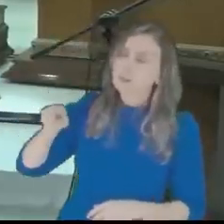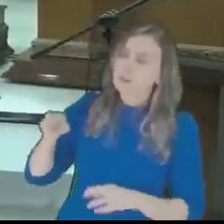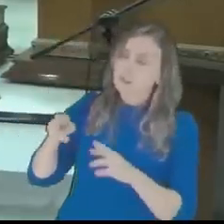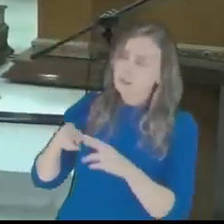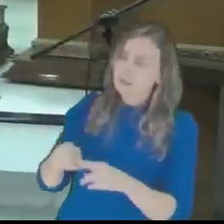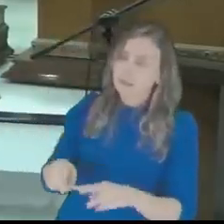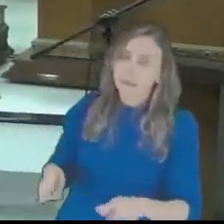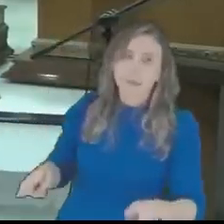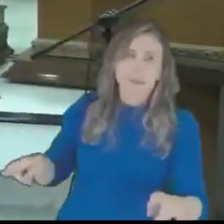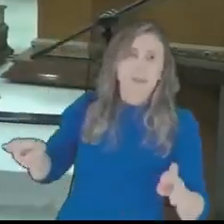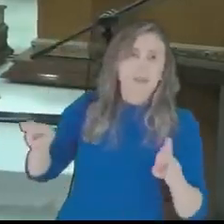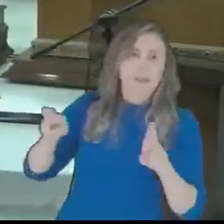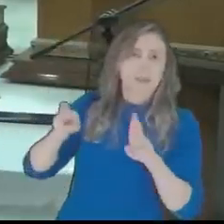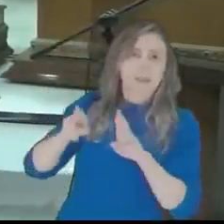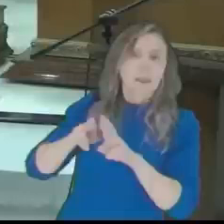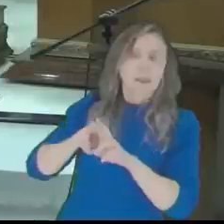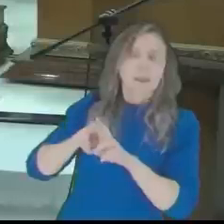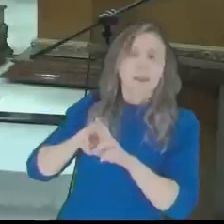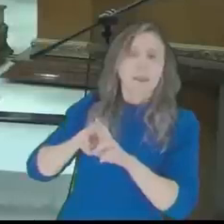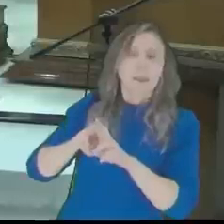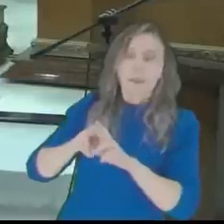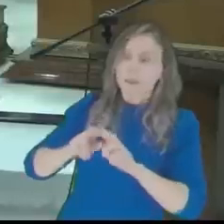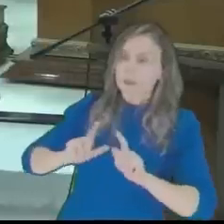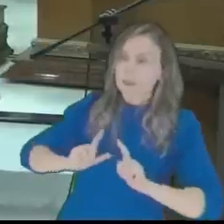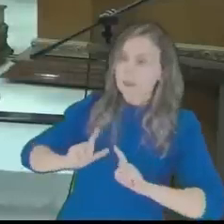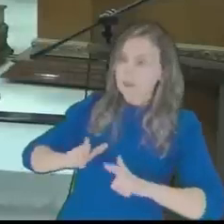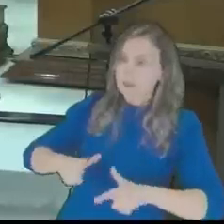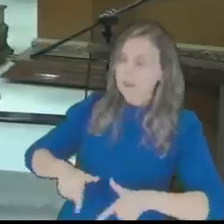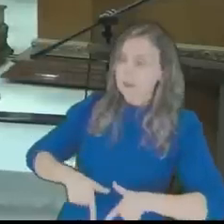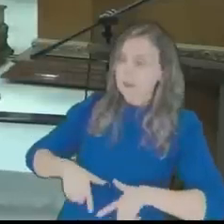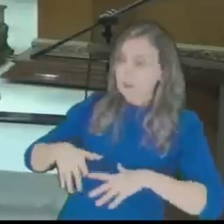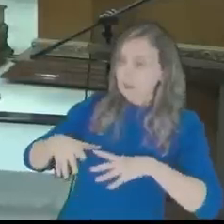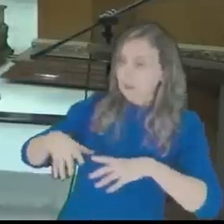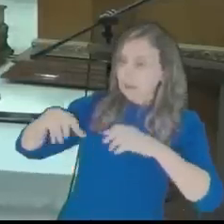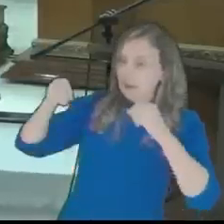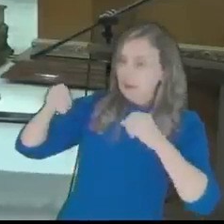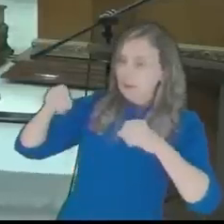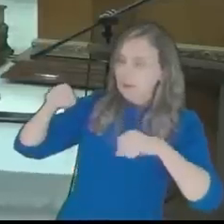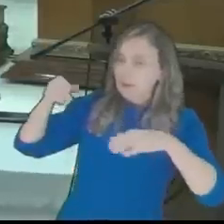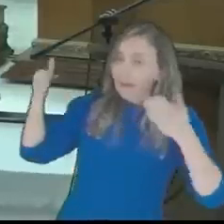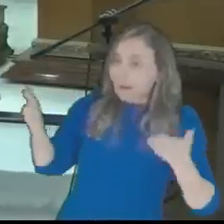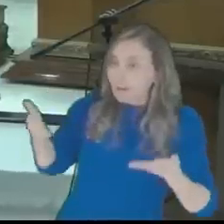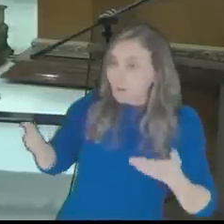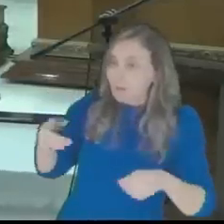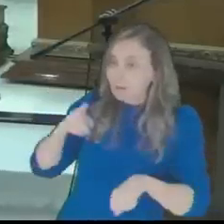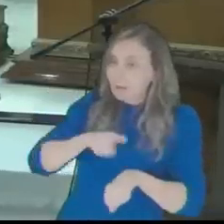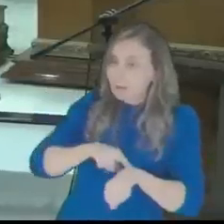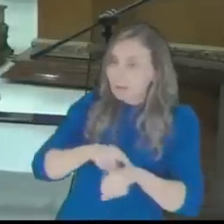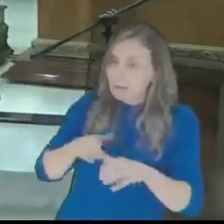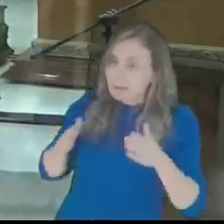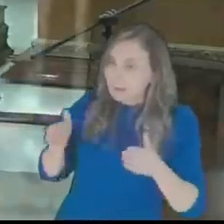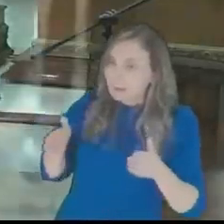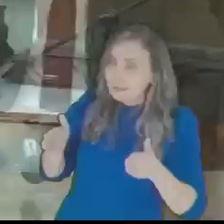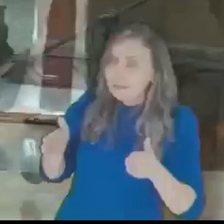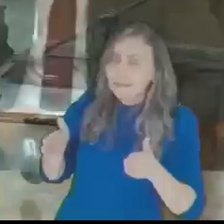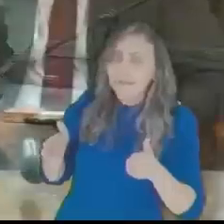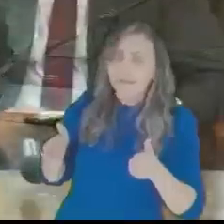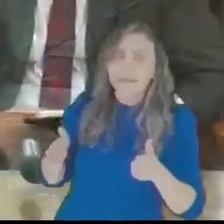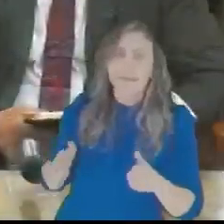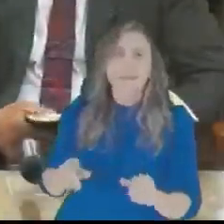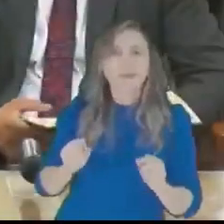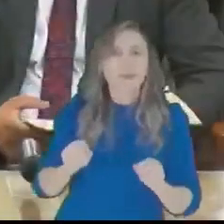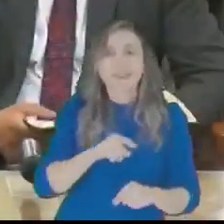restaurarás tu neste tempo o reino a Israel? Glória a Deus. O que era que eles